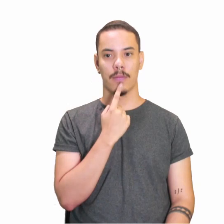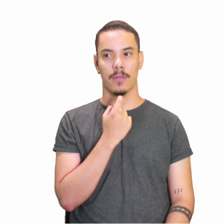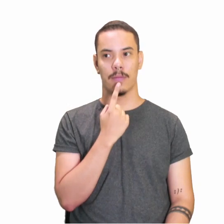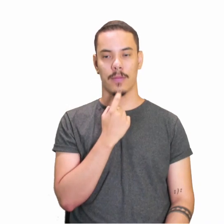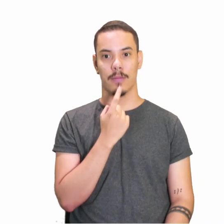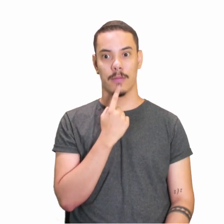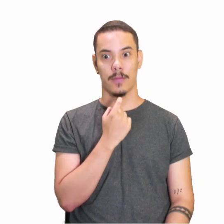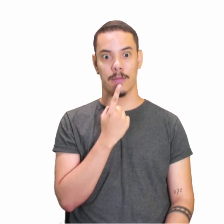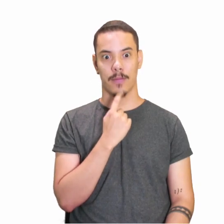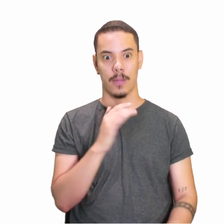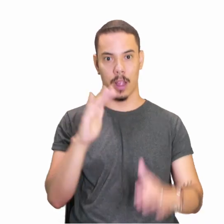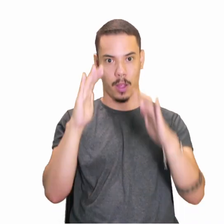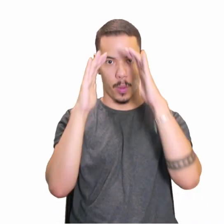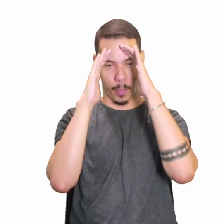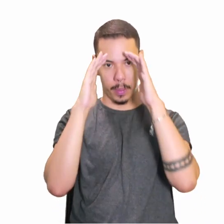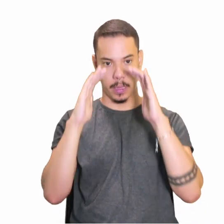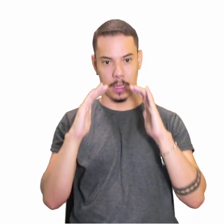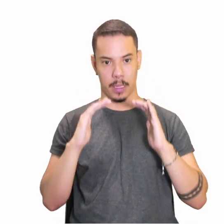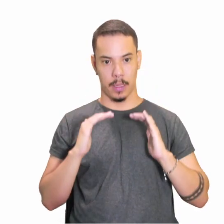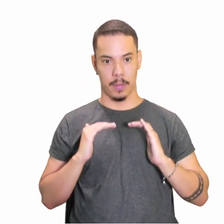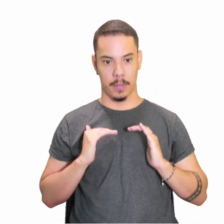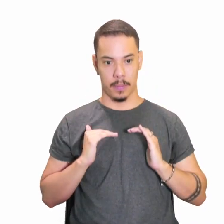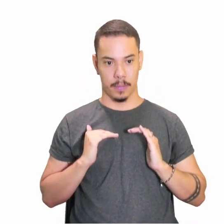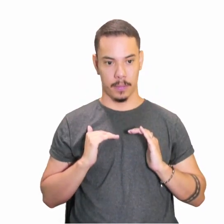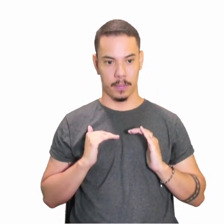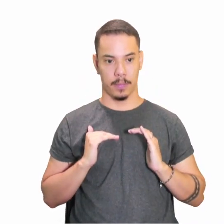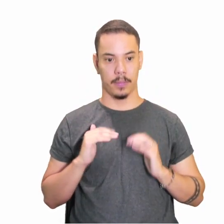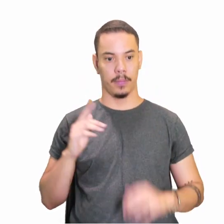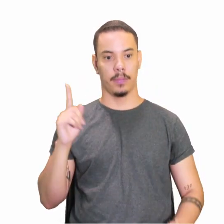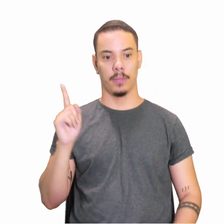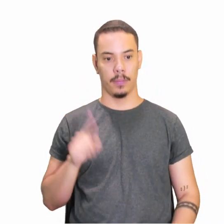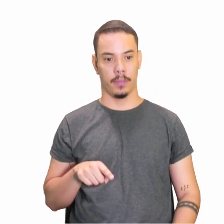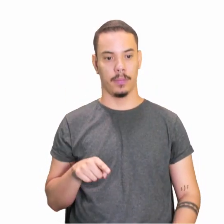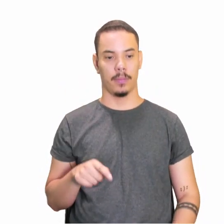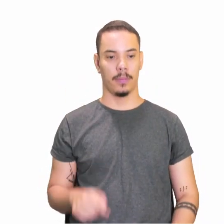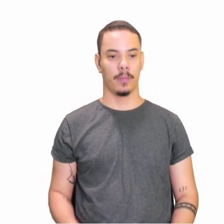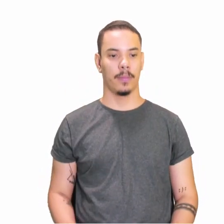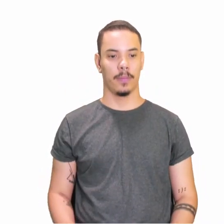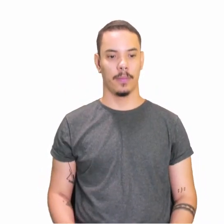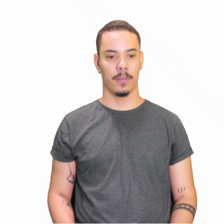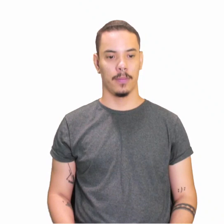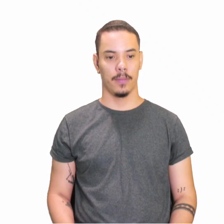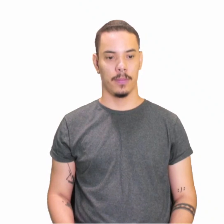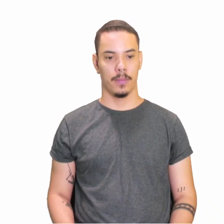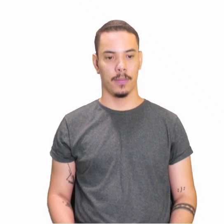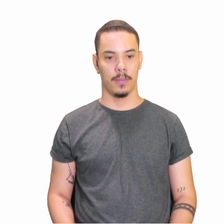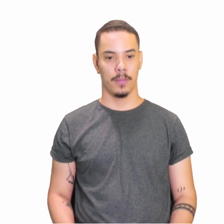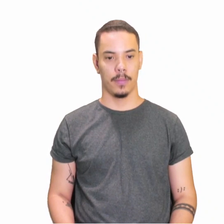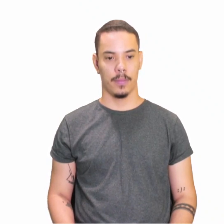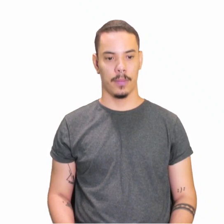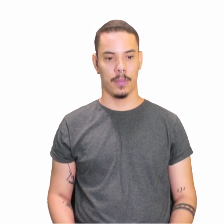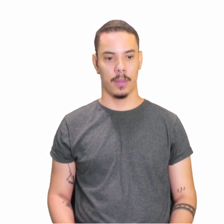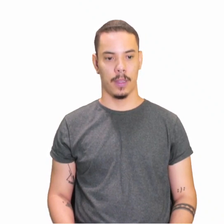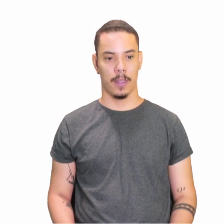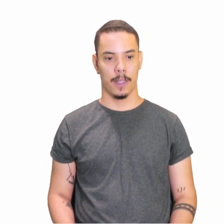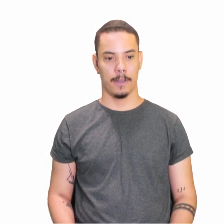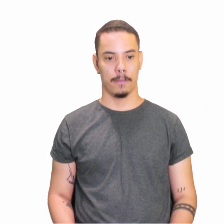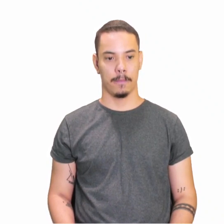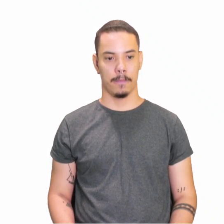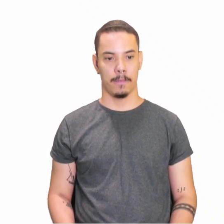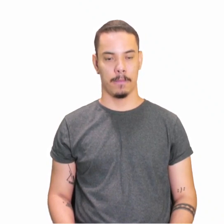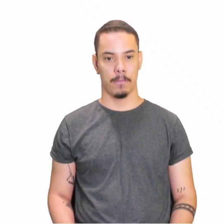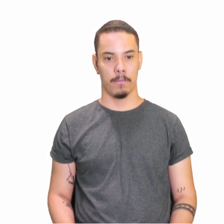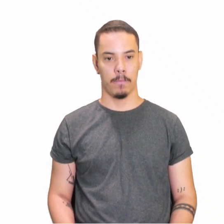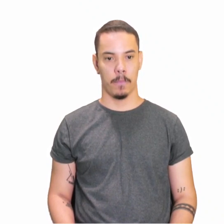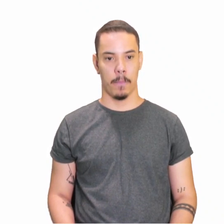caneta agora obedece. Parte da necessidade. Vamos aqui, por favor, caneta. Bora